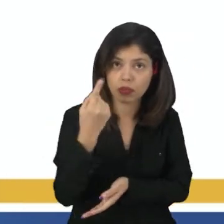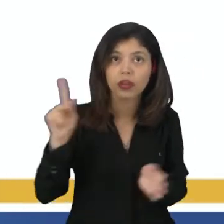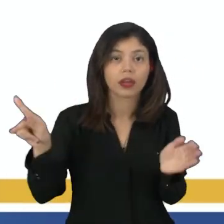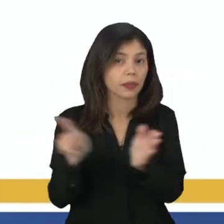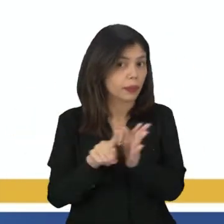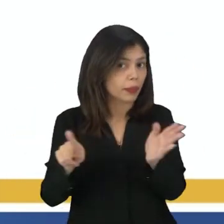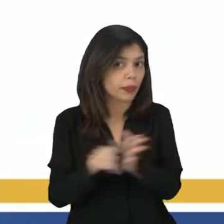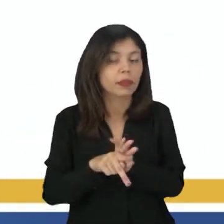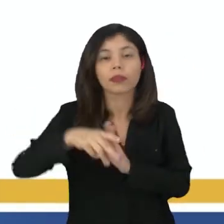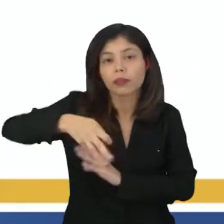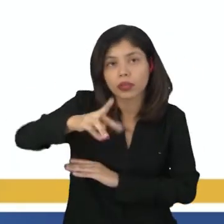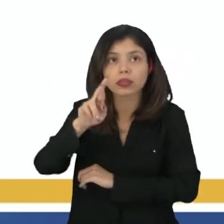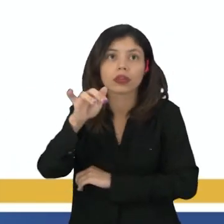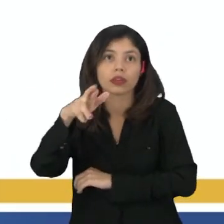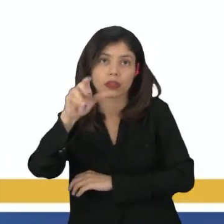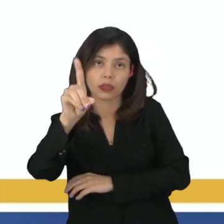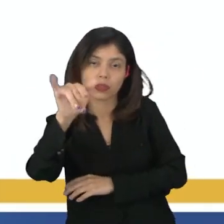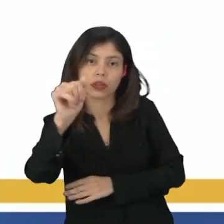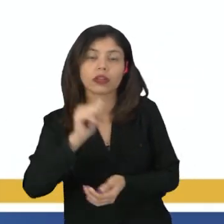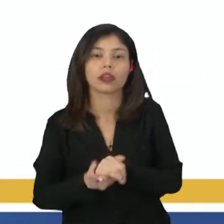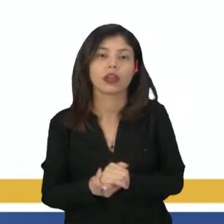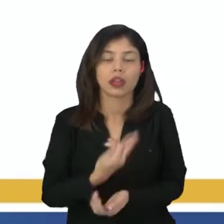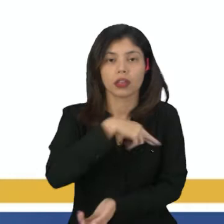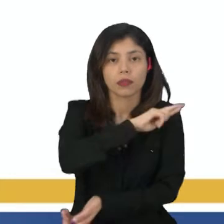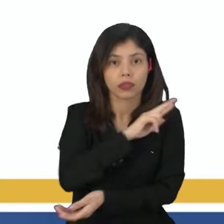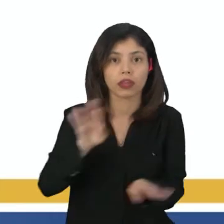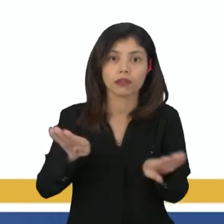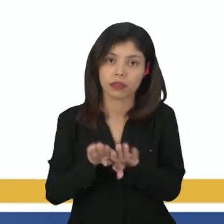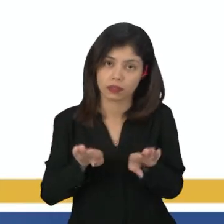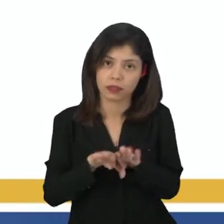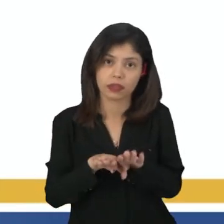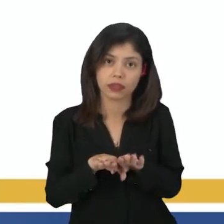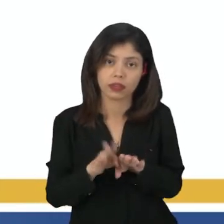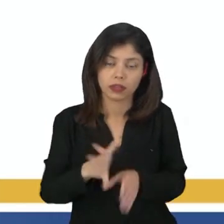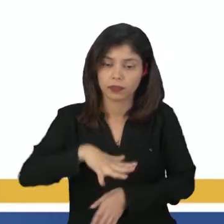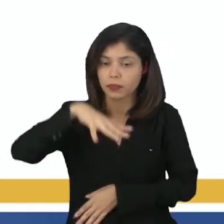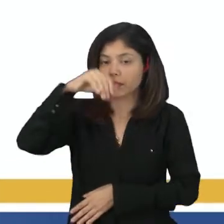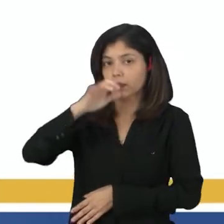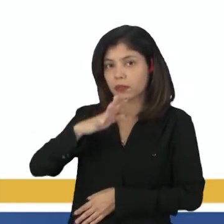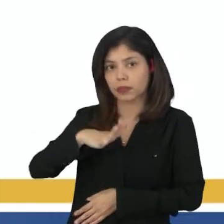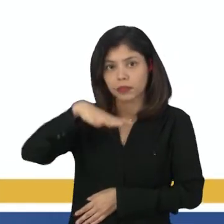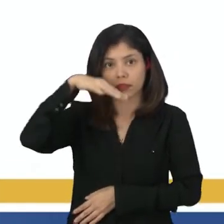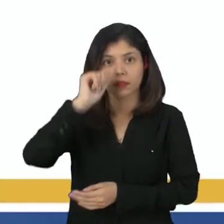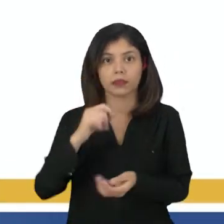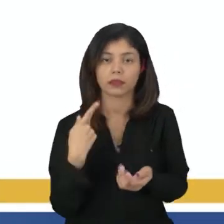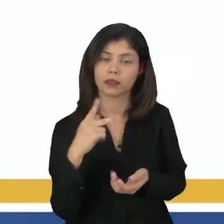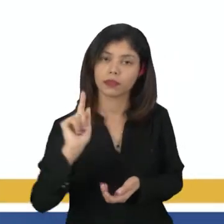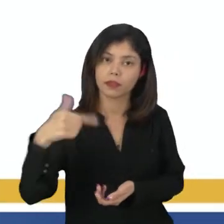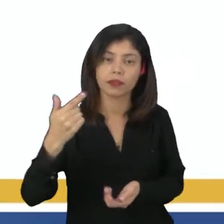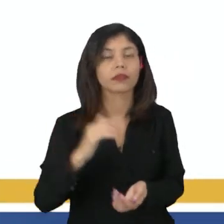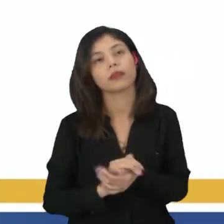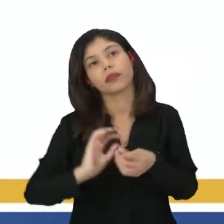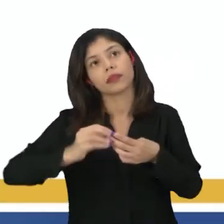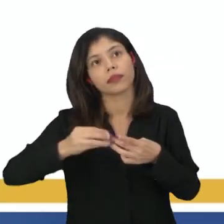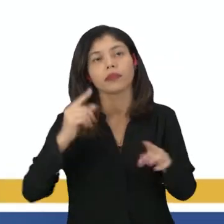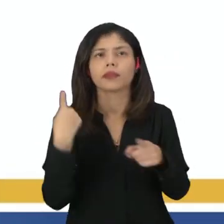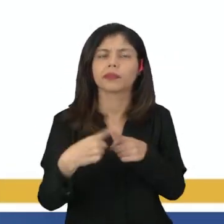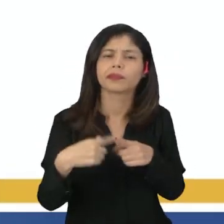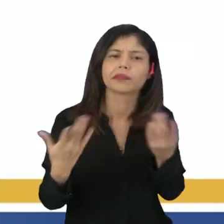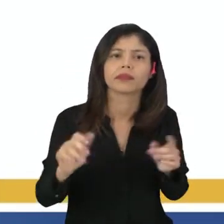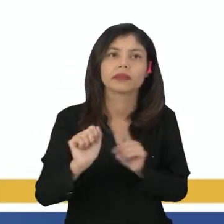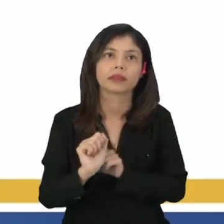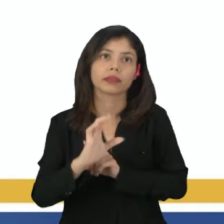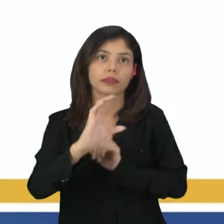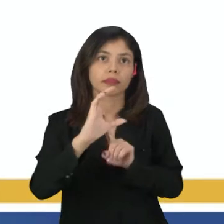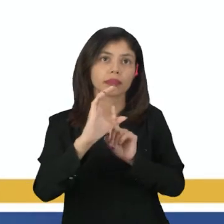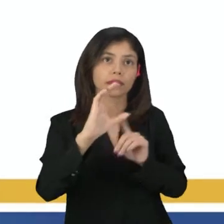mitocôndria, que o seu papel vai ser justamente realizar o processo de respiração, tá? As demais estão erradas por quê? Por exemplo, na letra